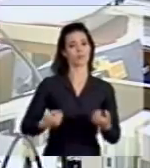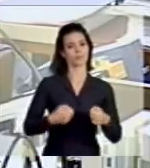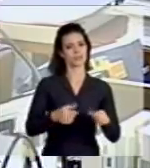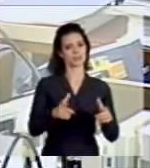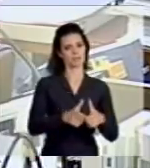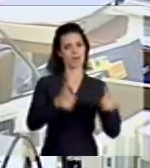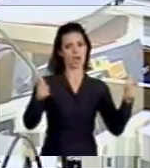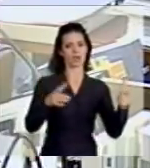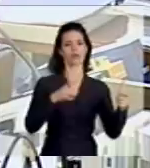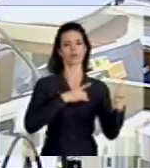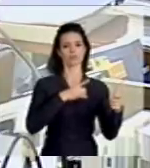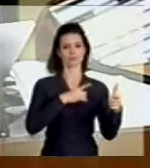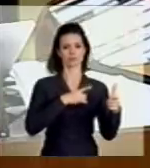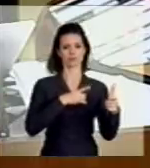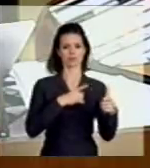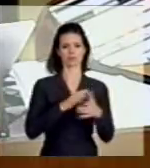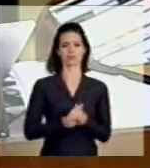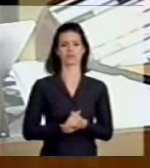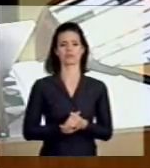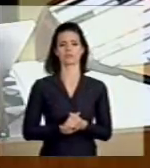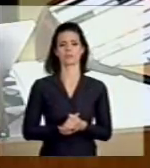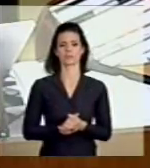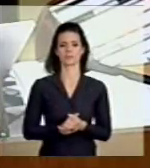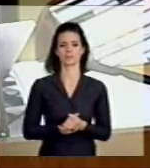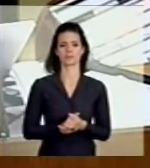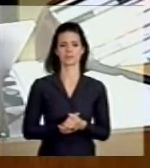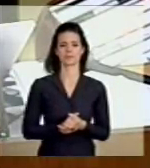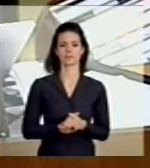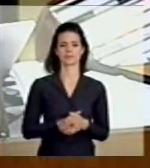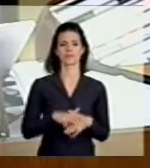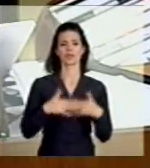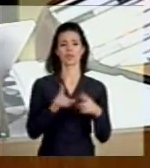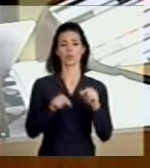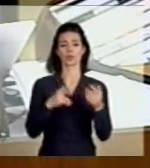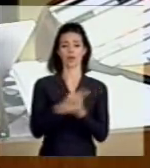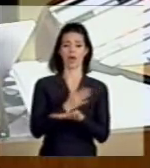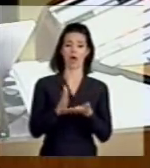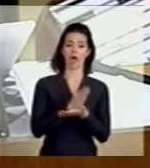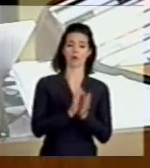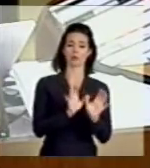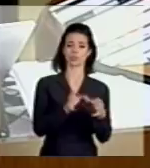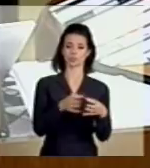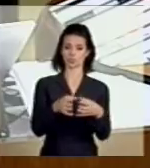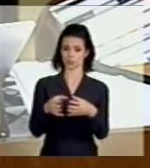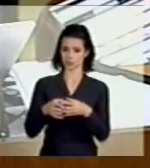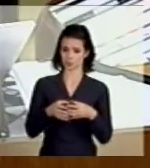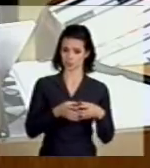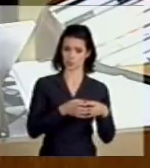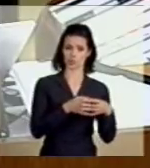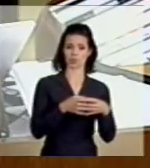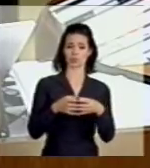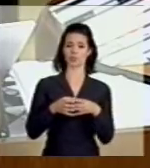São lides com natureza repetitiva que contrapõem litigantes eventuais aos habituais, tendo por fundamento